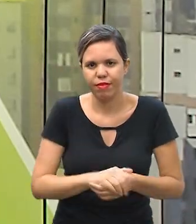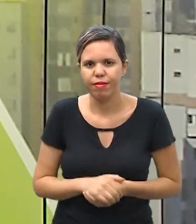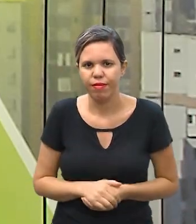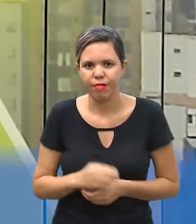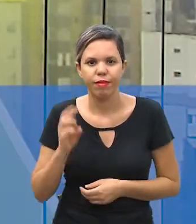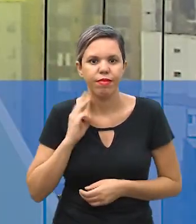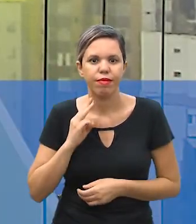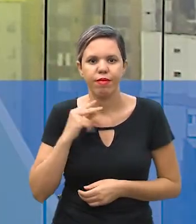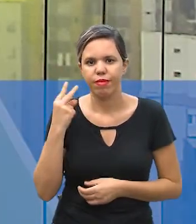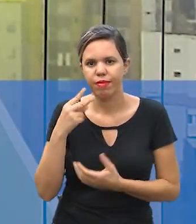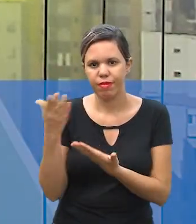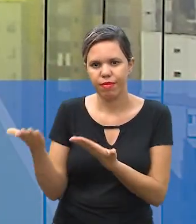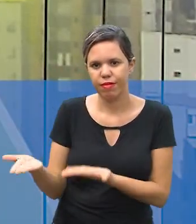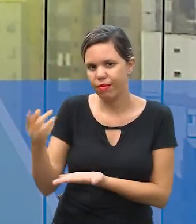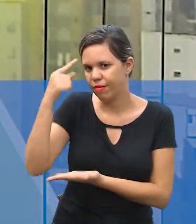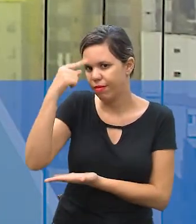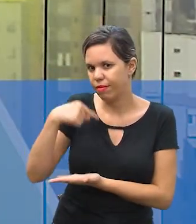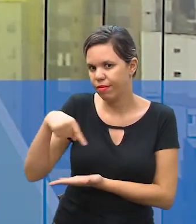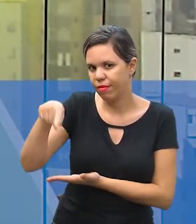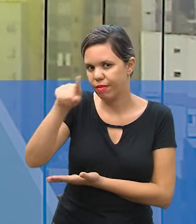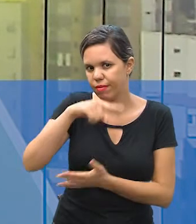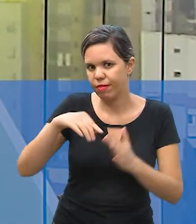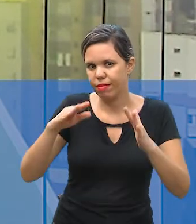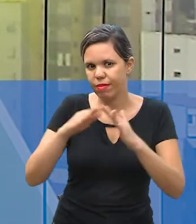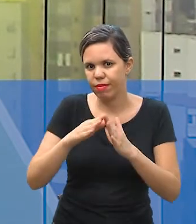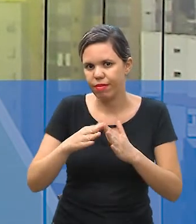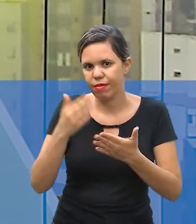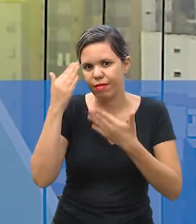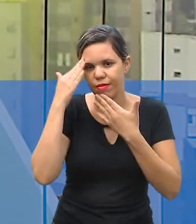então, Cecílio Santos aqui no Perfil. Você aí